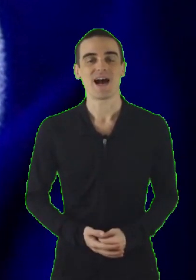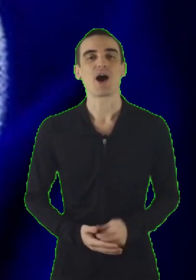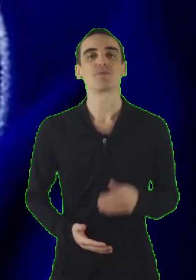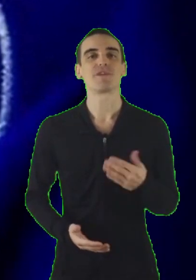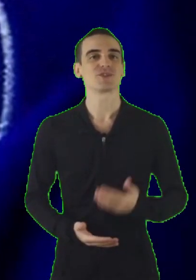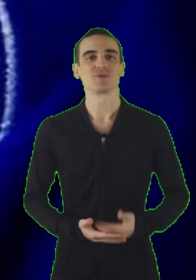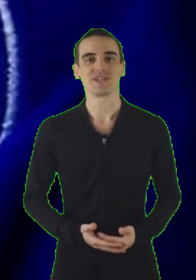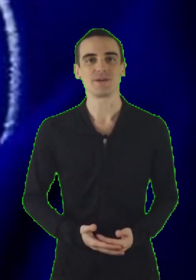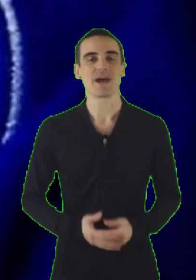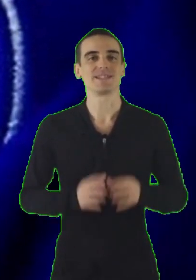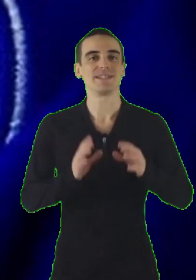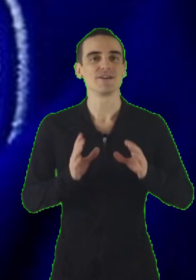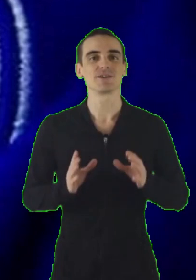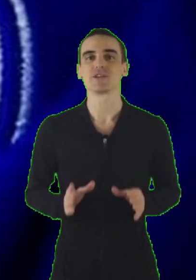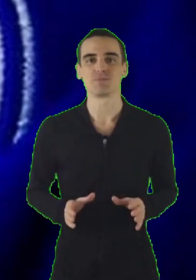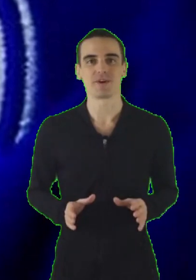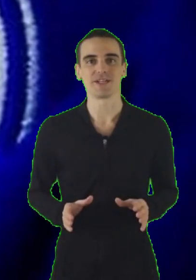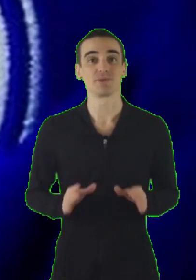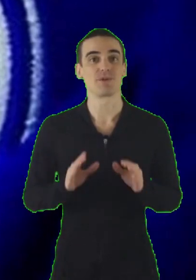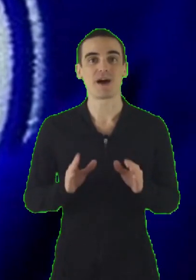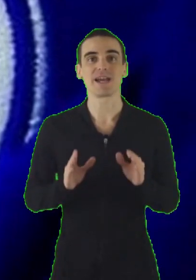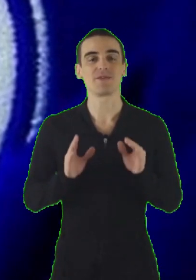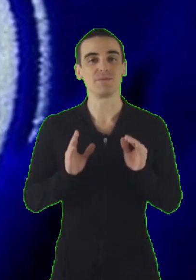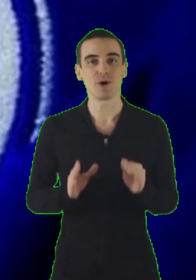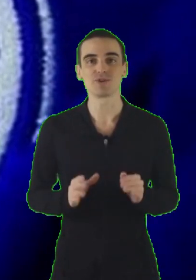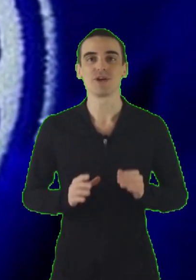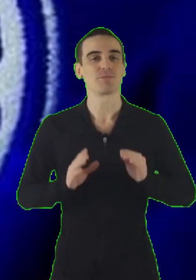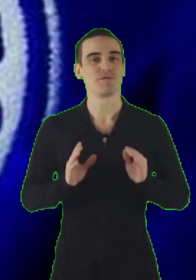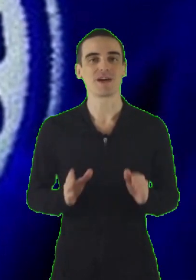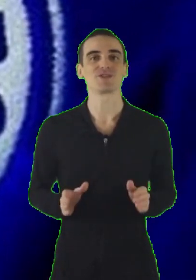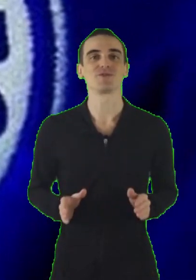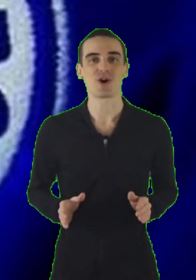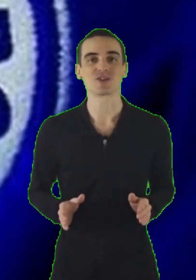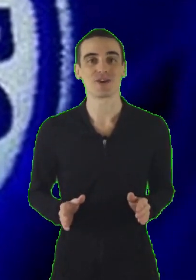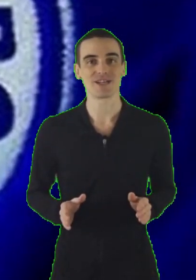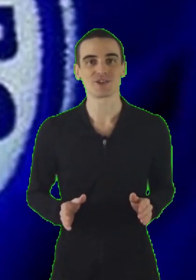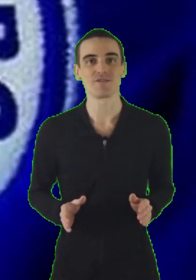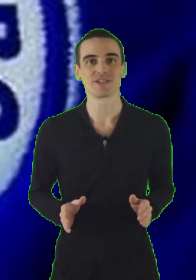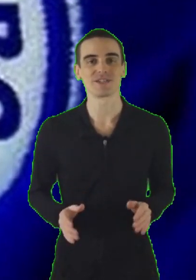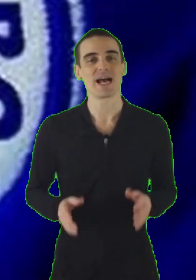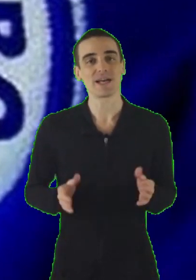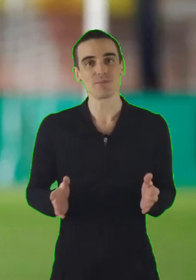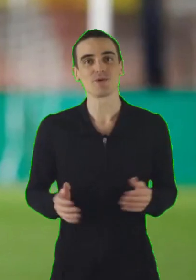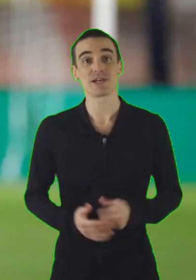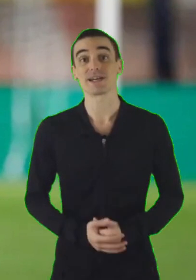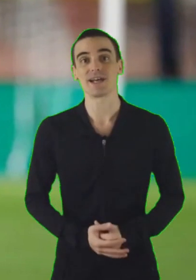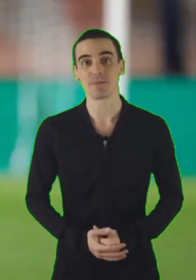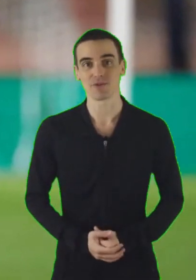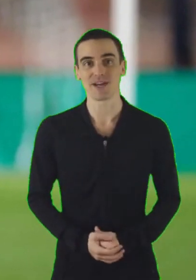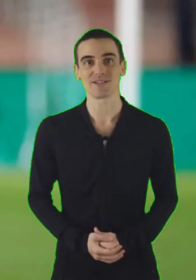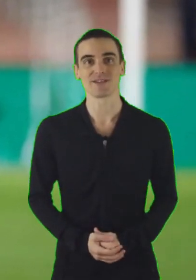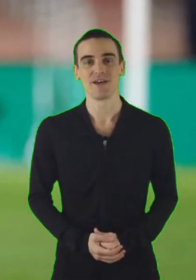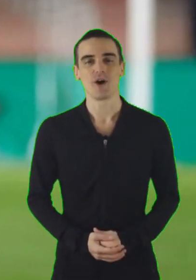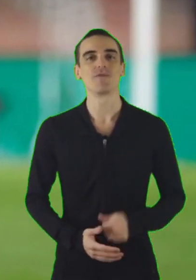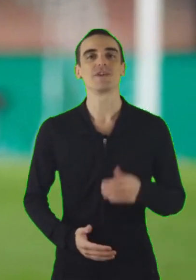Fala, torcedor do Cruzeiro. Se inscreva no canal para ficar sabendo de tudo o que acontece com a raposa com exclusividade. A diretoria